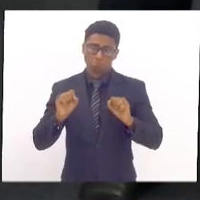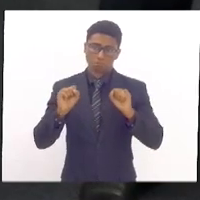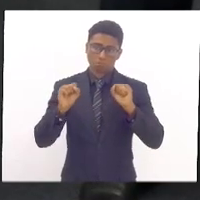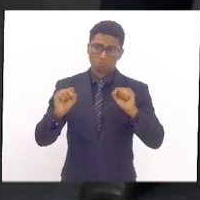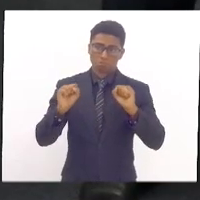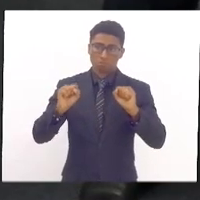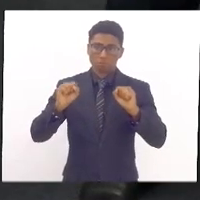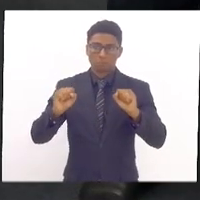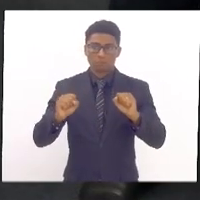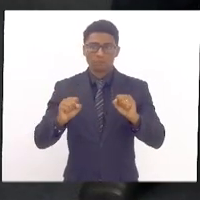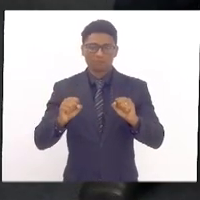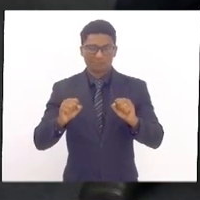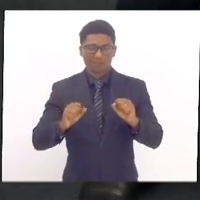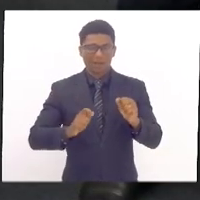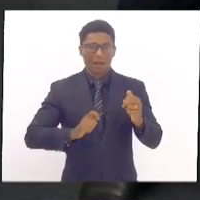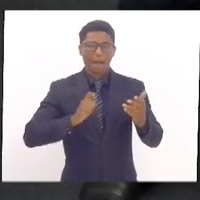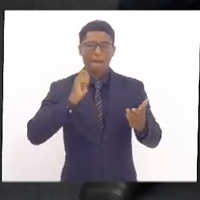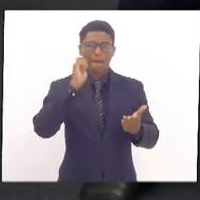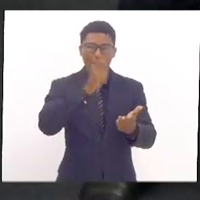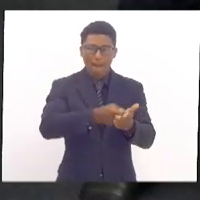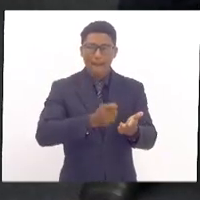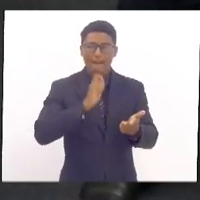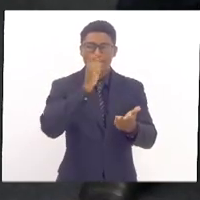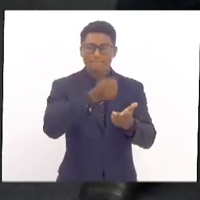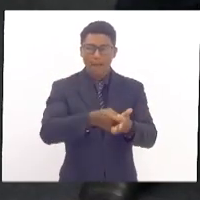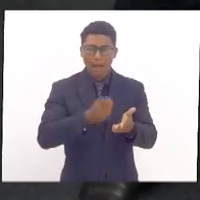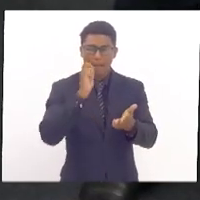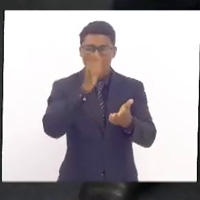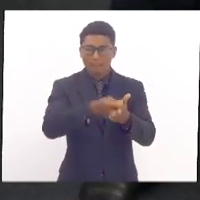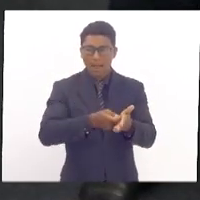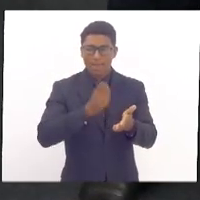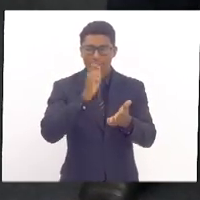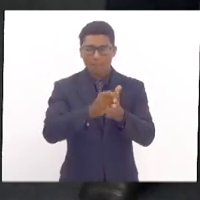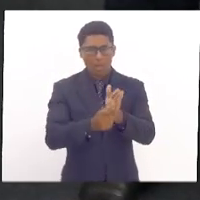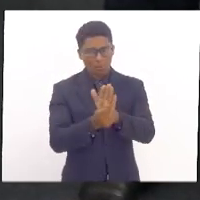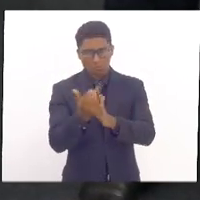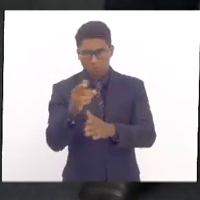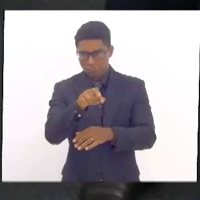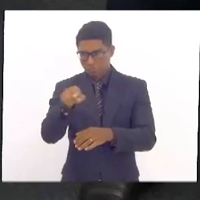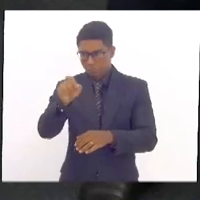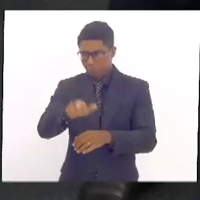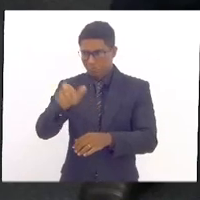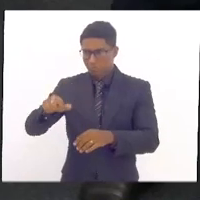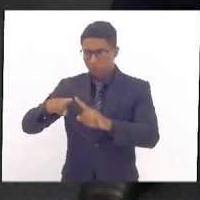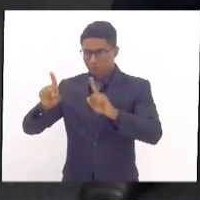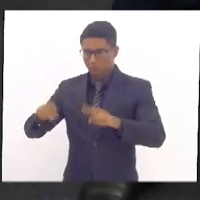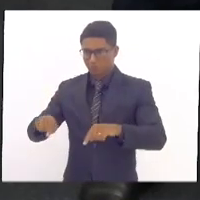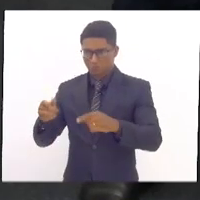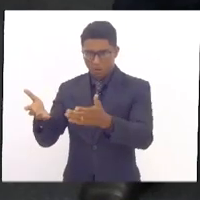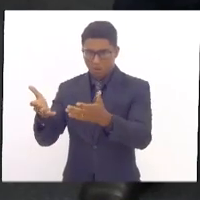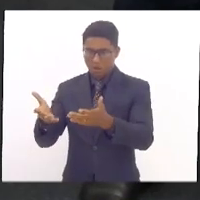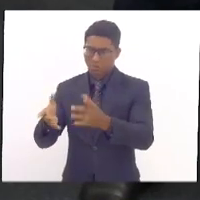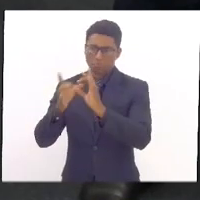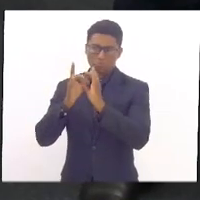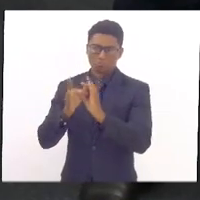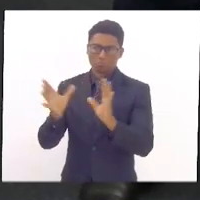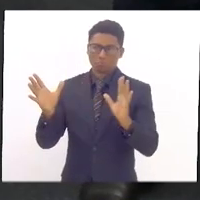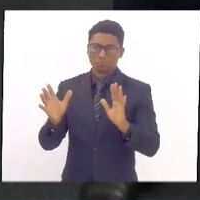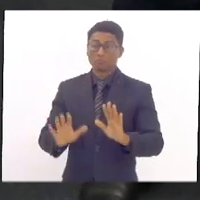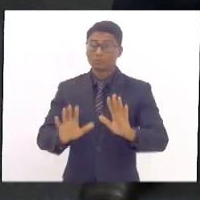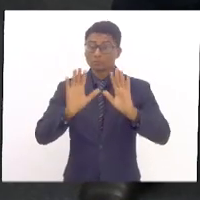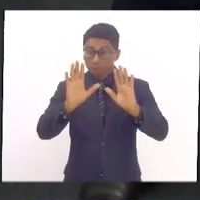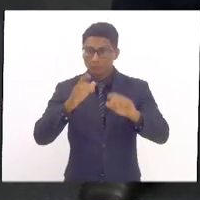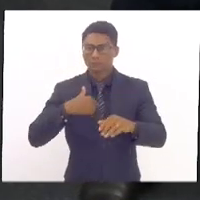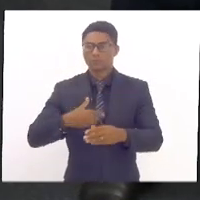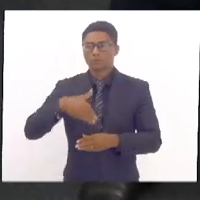os recolhimentos atrasados. Então, cabia dessa explicação. E, repetindo, estou dando o voto pela